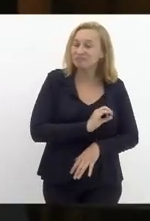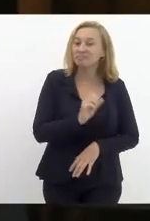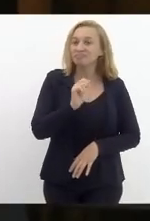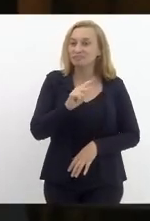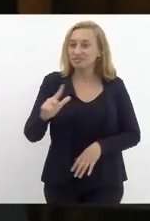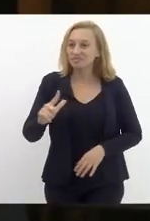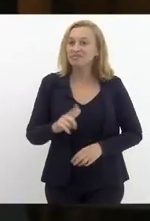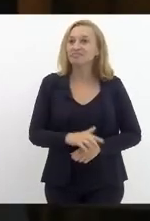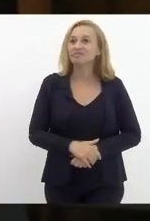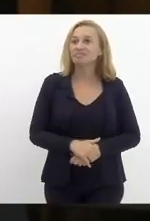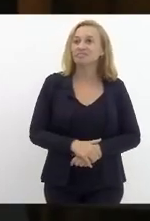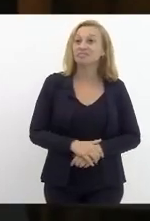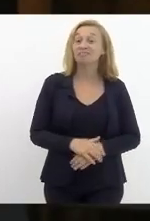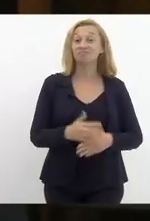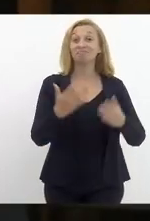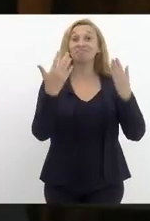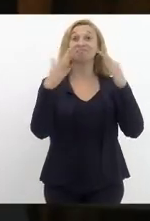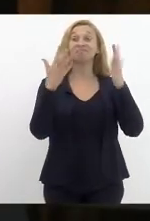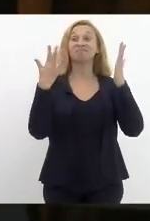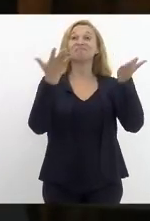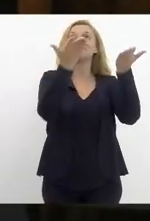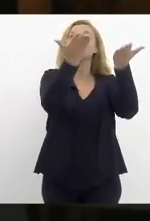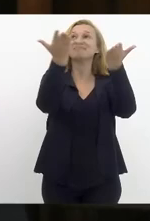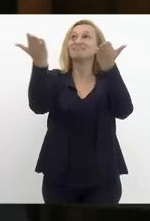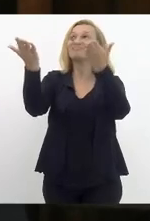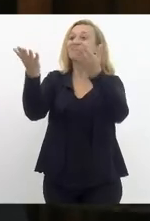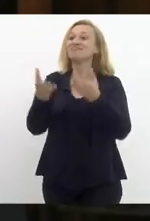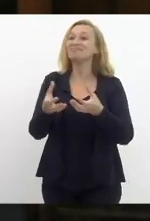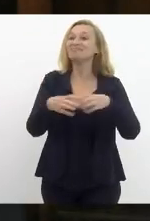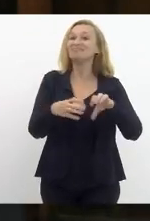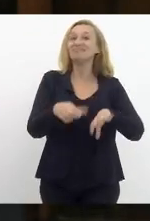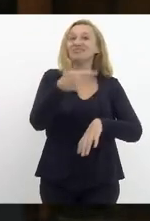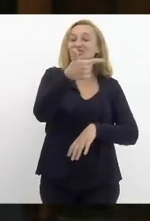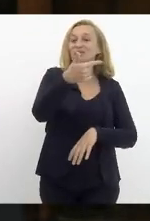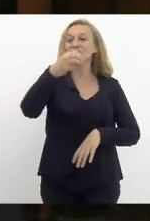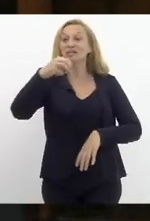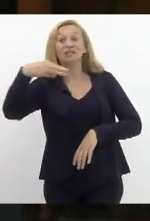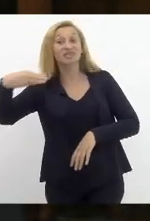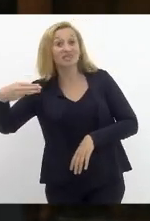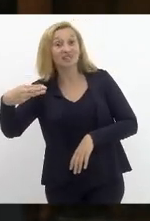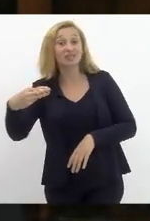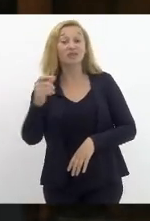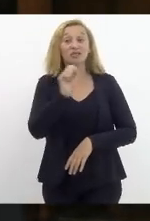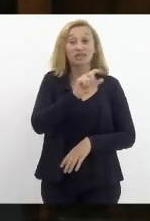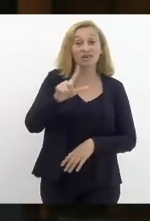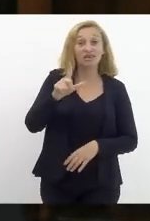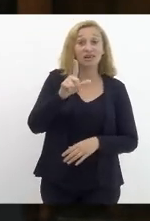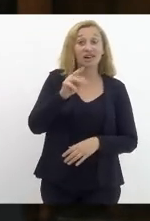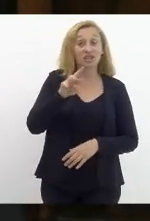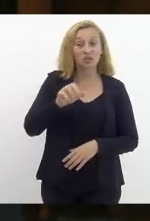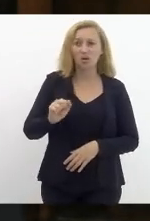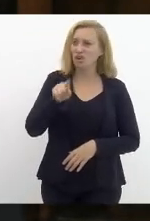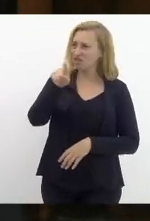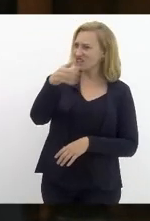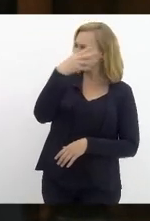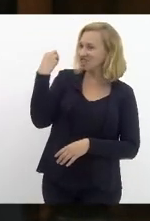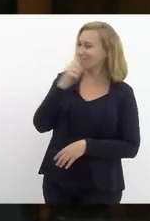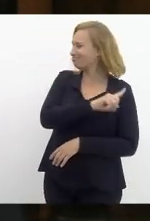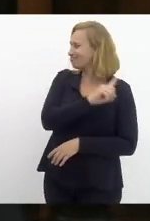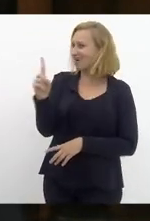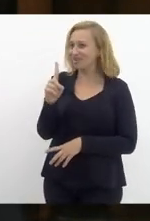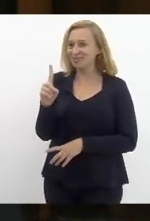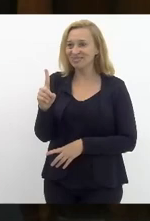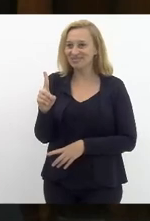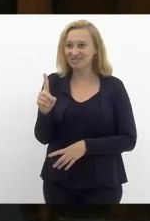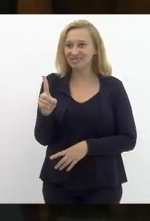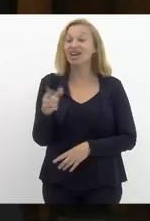Papiloscopistas, saudar aqui aqueles do concurso de 2003 de oficiais de cartório. Vocês também não estão esquecidos.